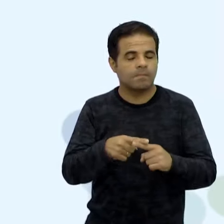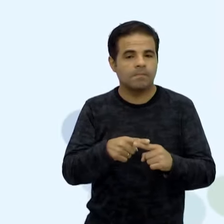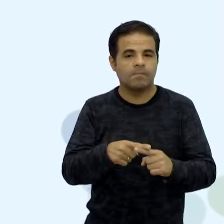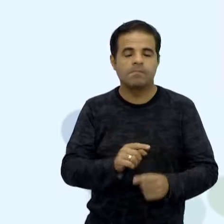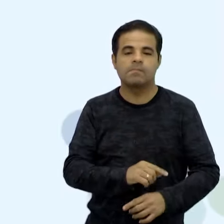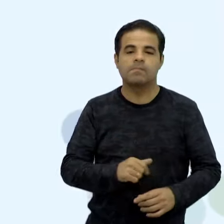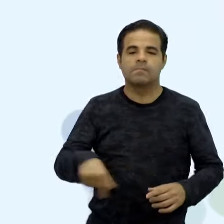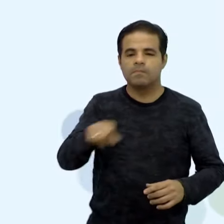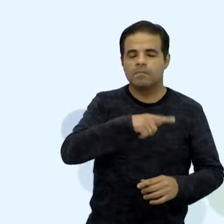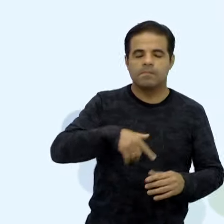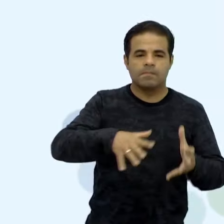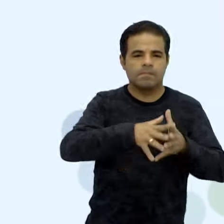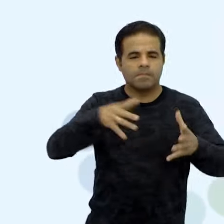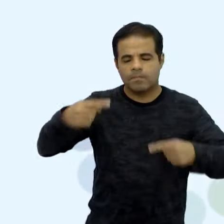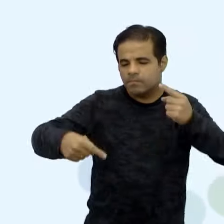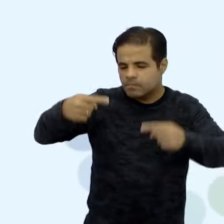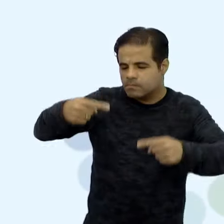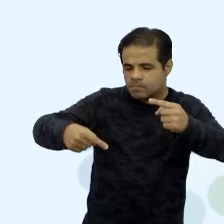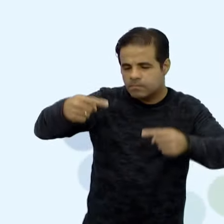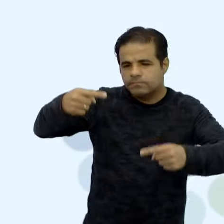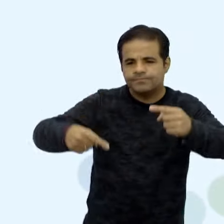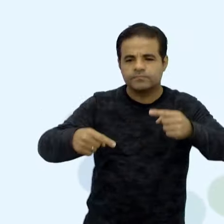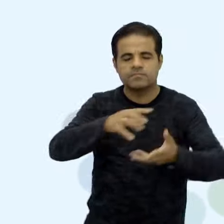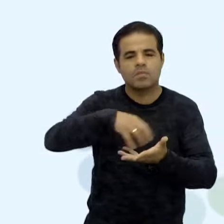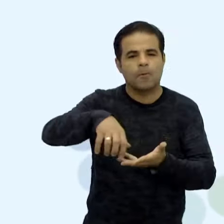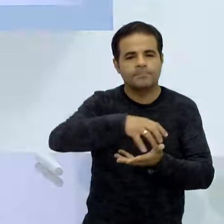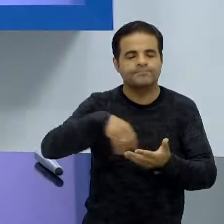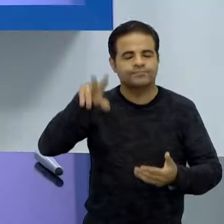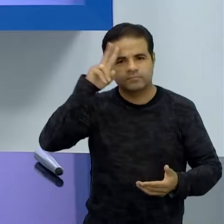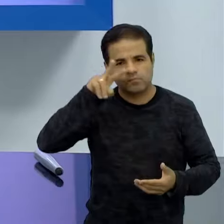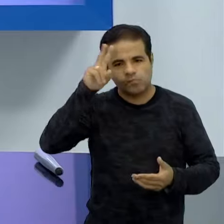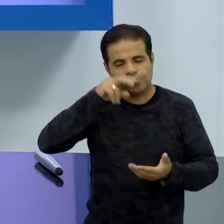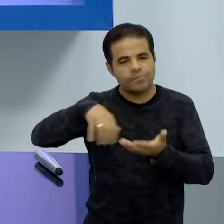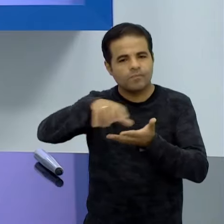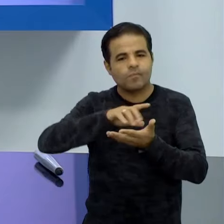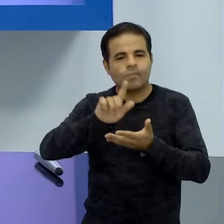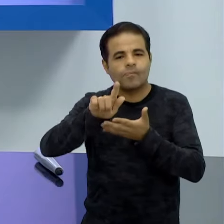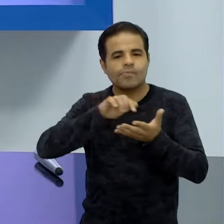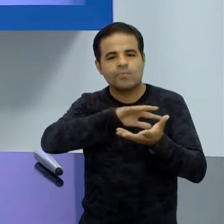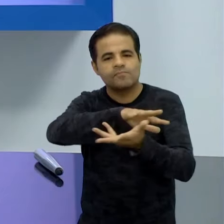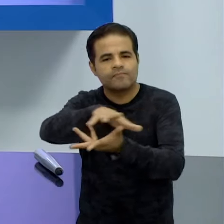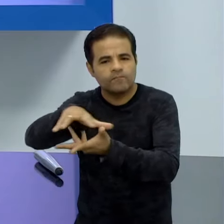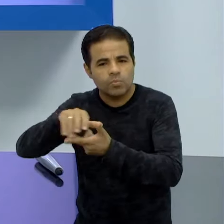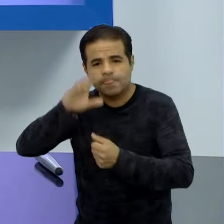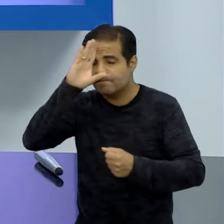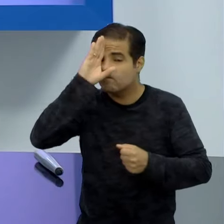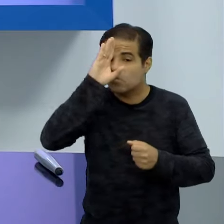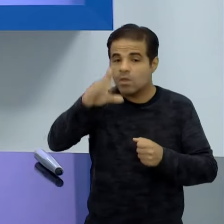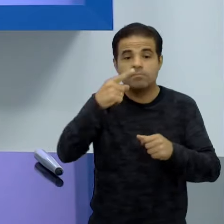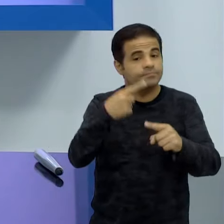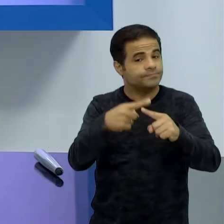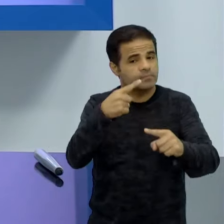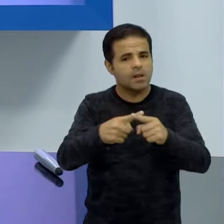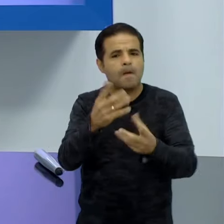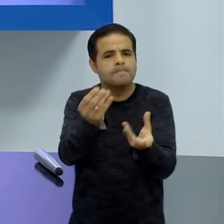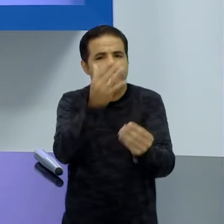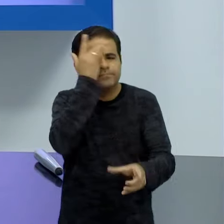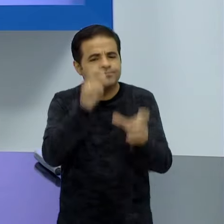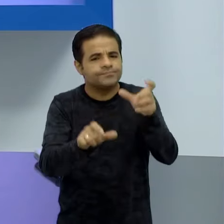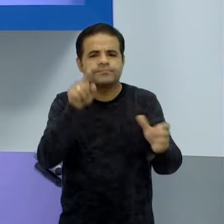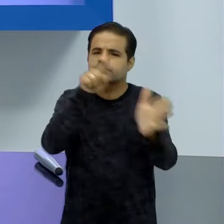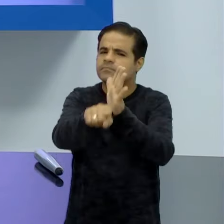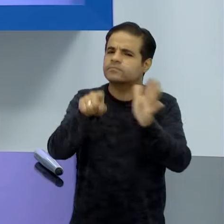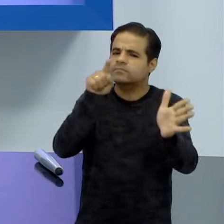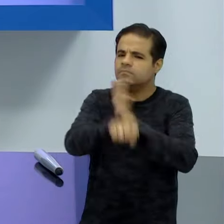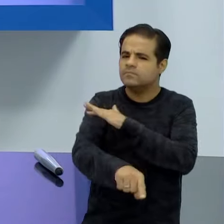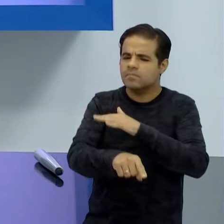aí num grande debate, né, na área da história e na área da geografia principalmente, em que muitas pessoas se